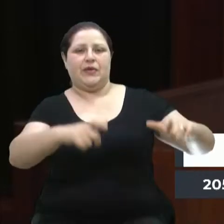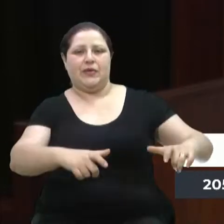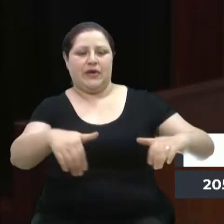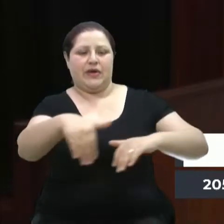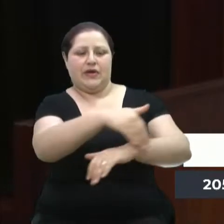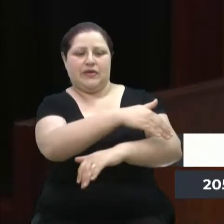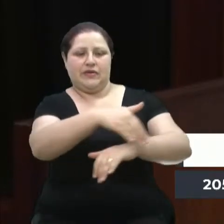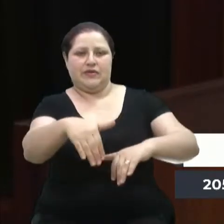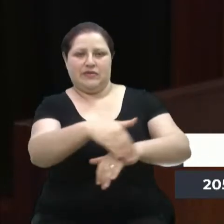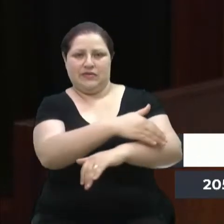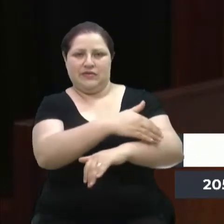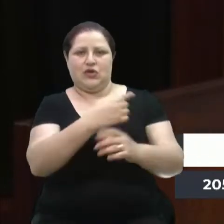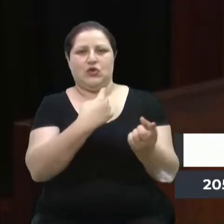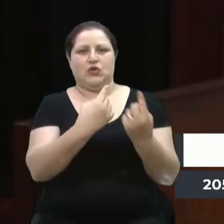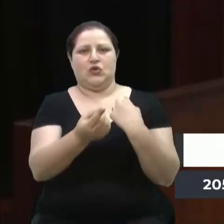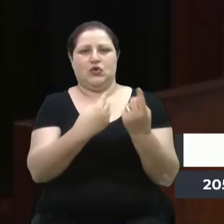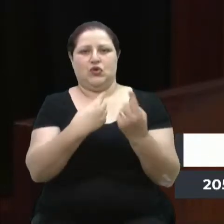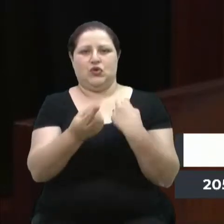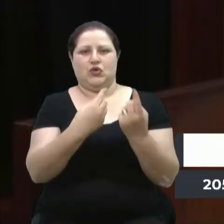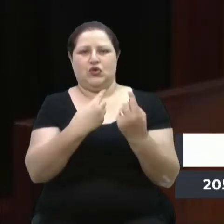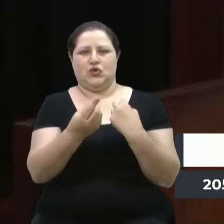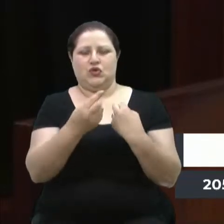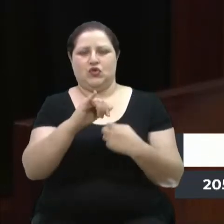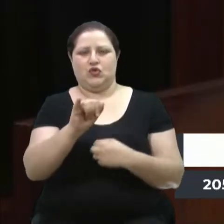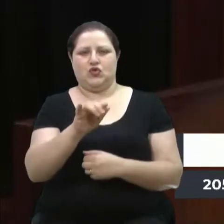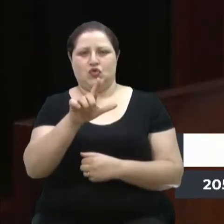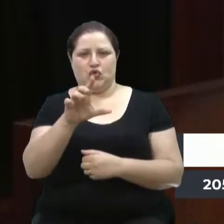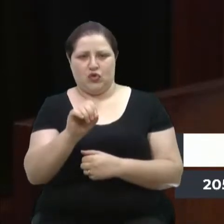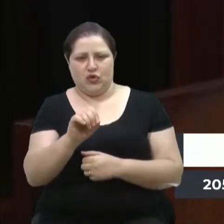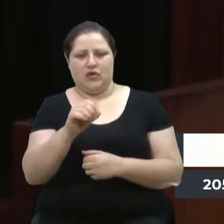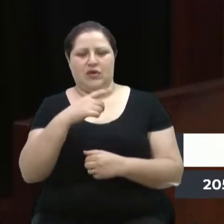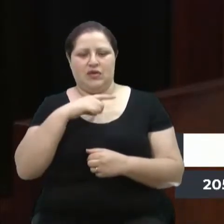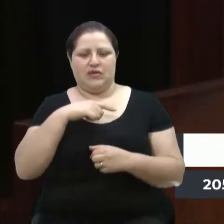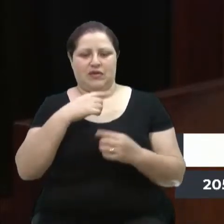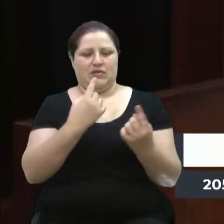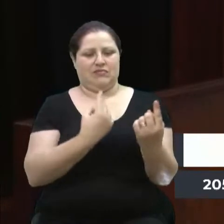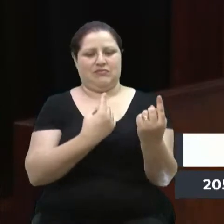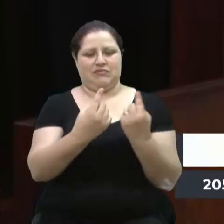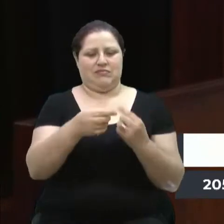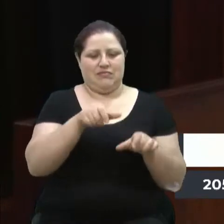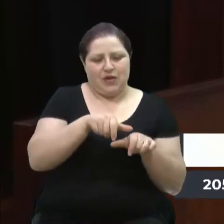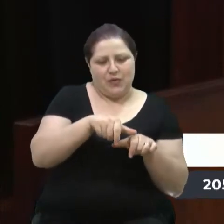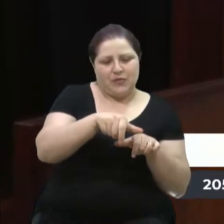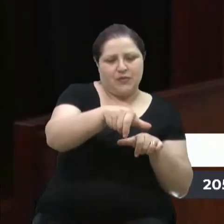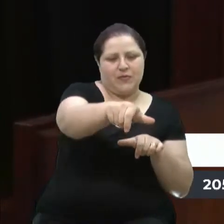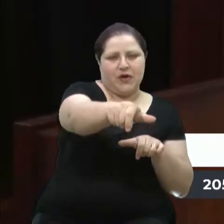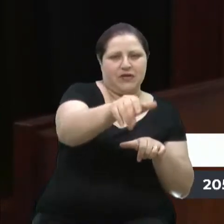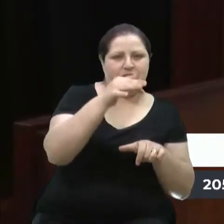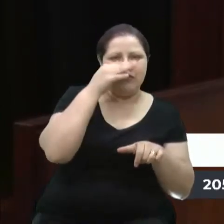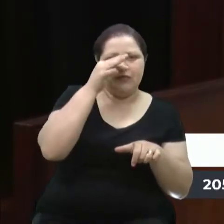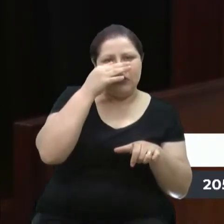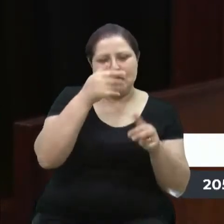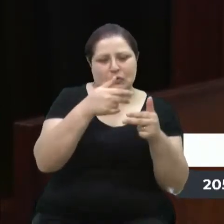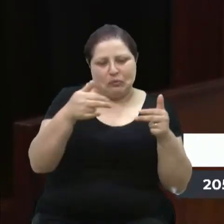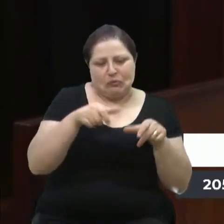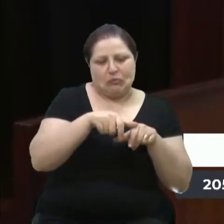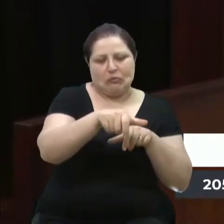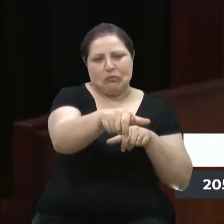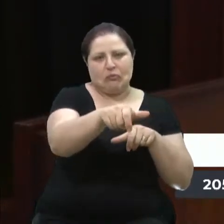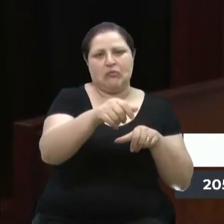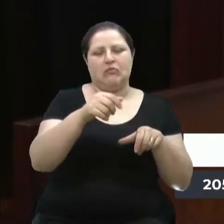cálculos beleza isso é adotar tô trazendo para mim isso aí já era uma lei do prefeito Alceu que o o o